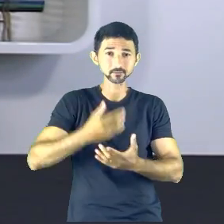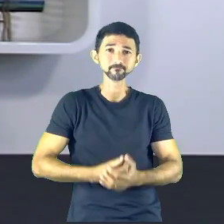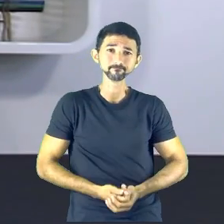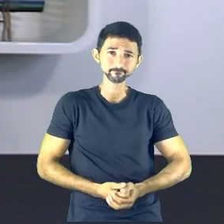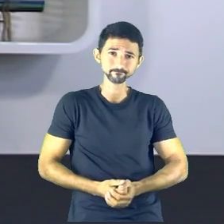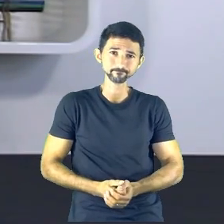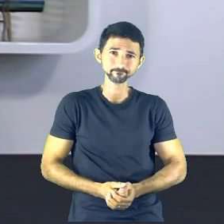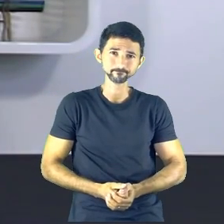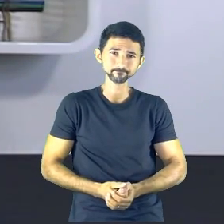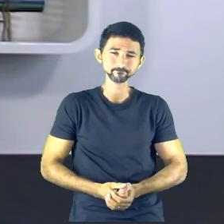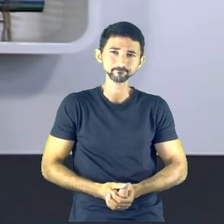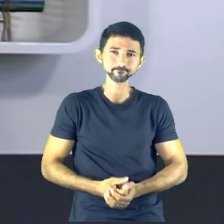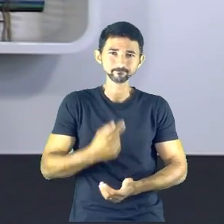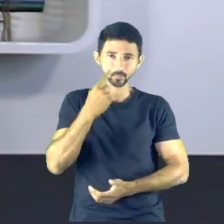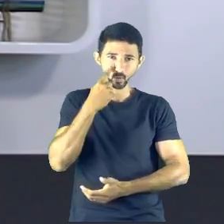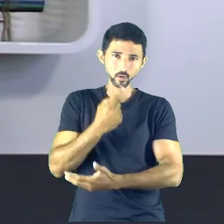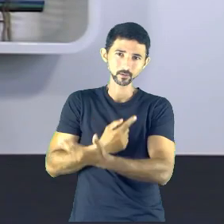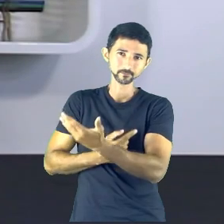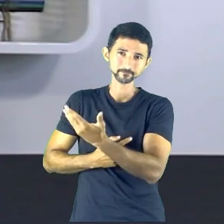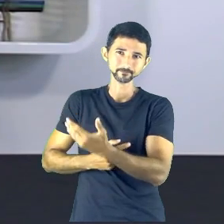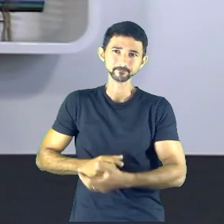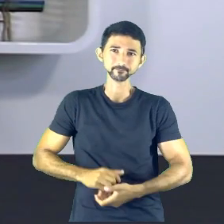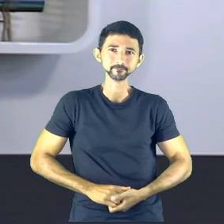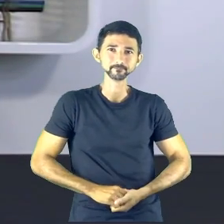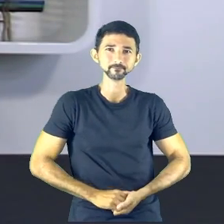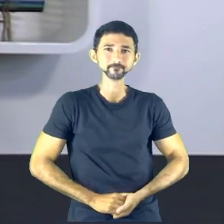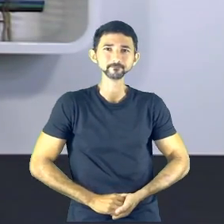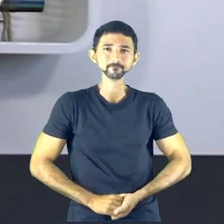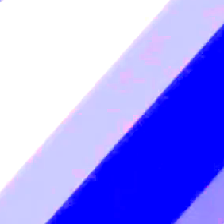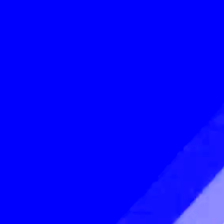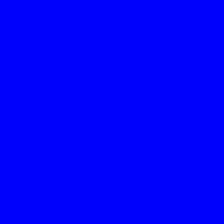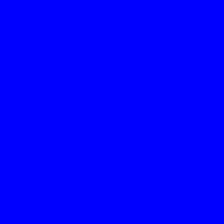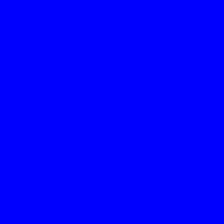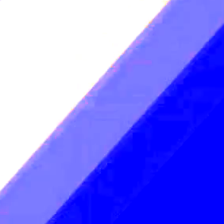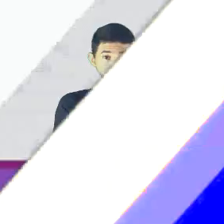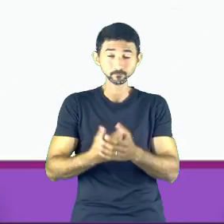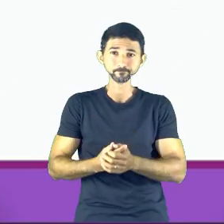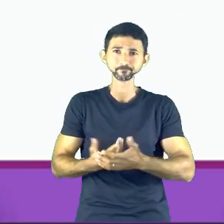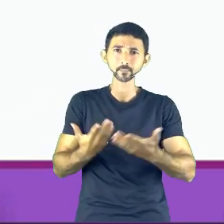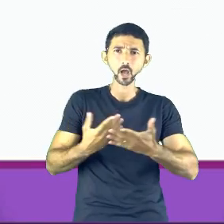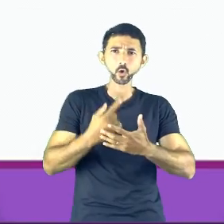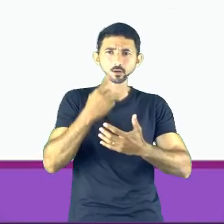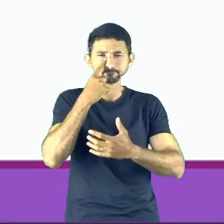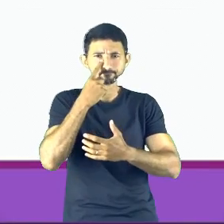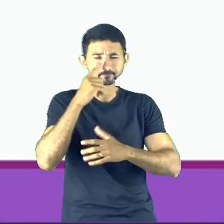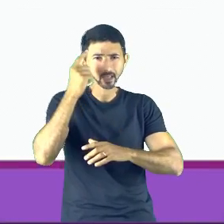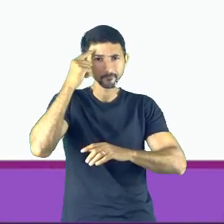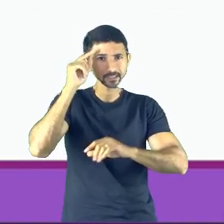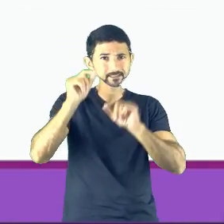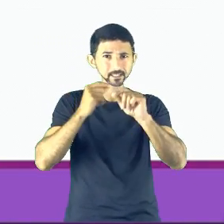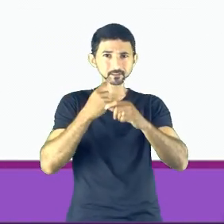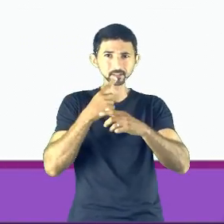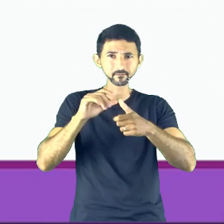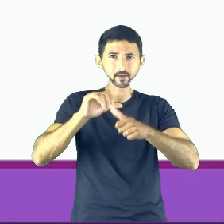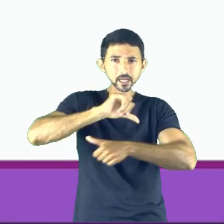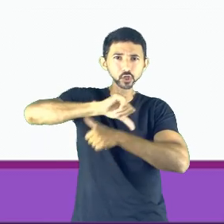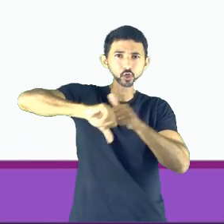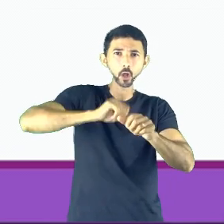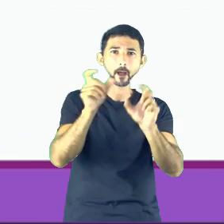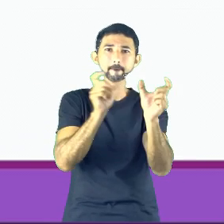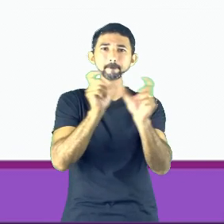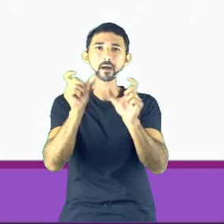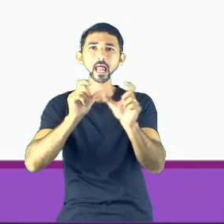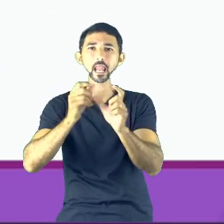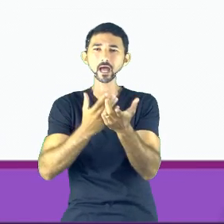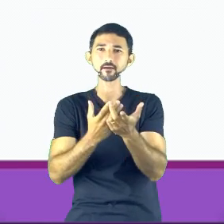aprofundada desse mesmo texto que nós acabamos de ler, tá bom? Vem aqui comigo, vamos lá! Então, garotada, agora nossa missão será a seguinte, ó.